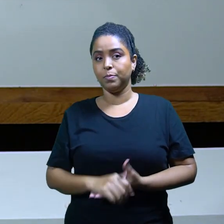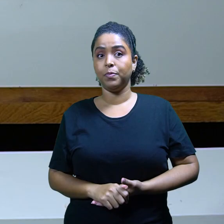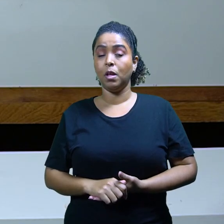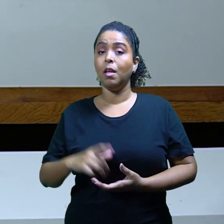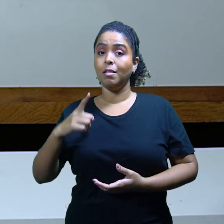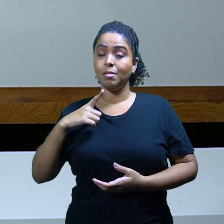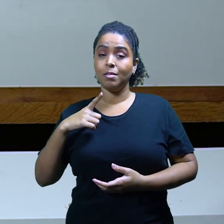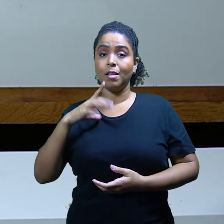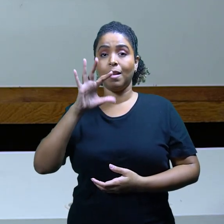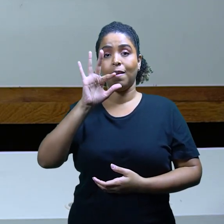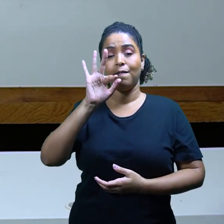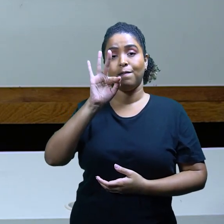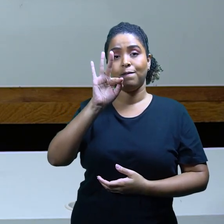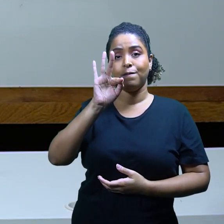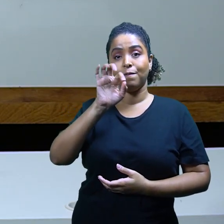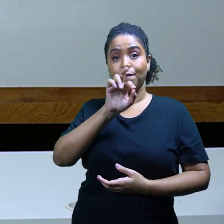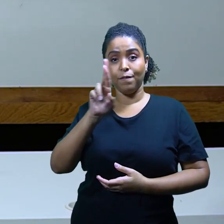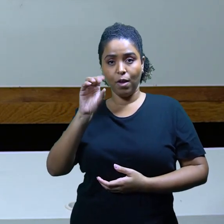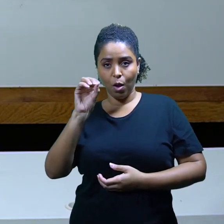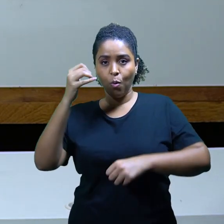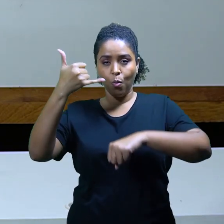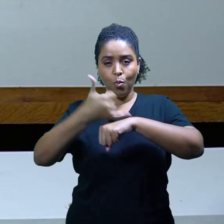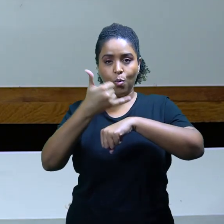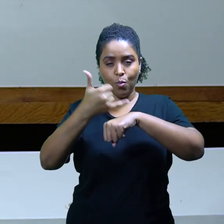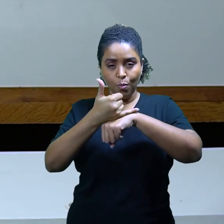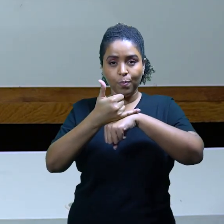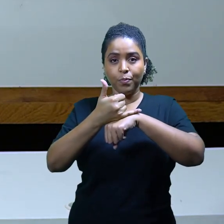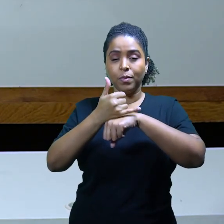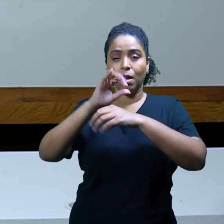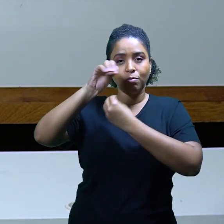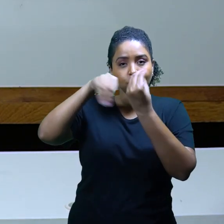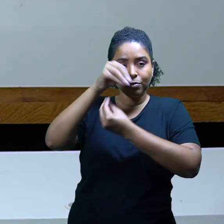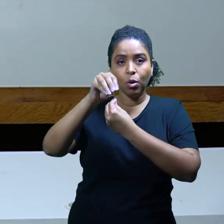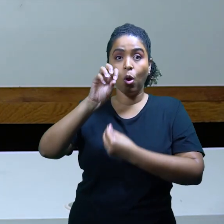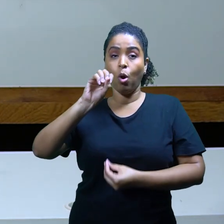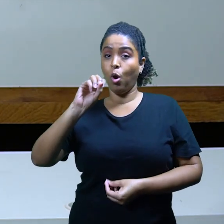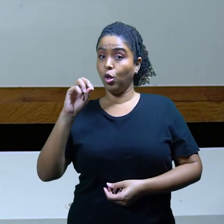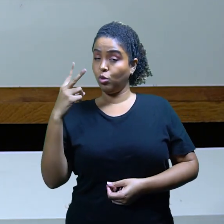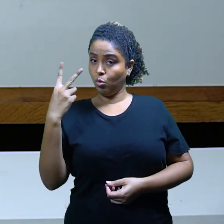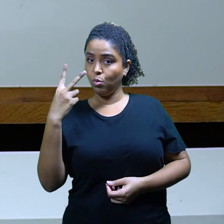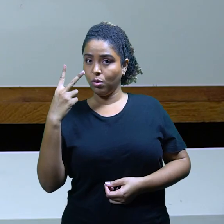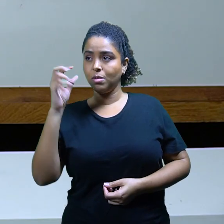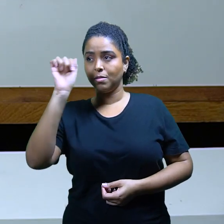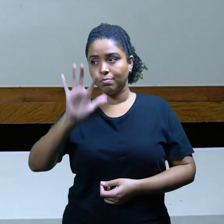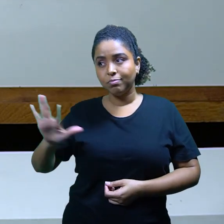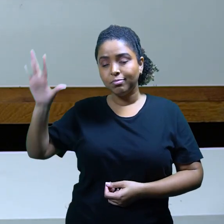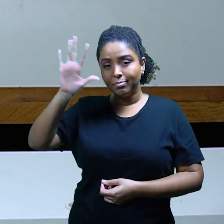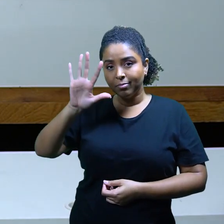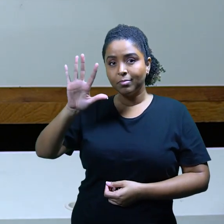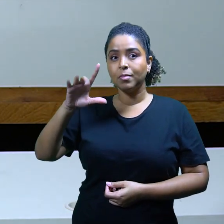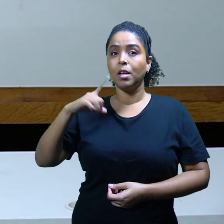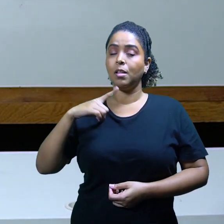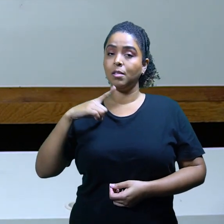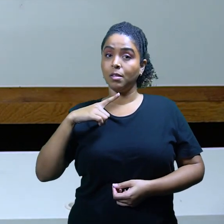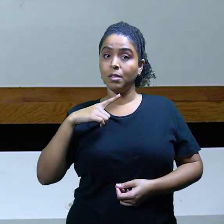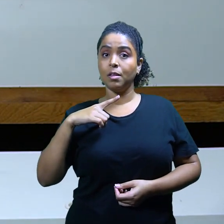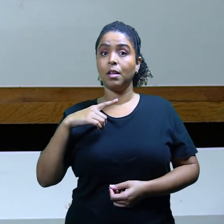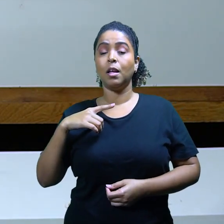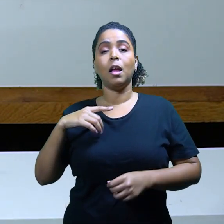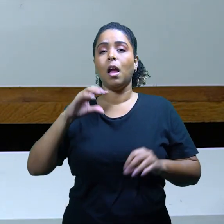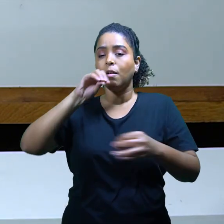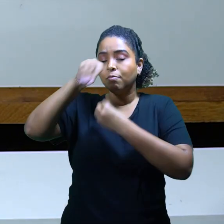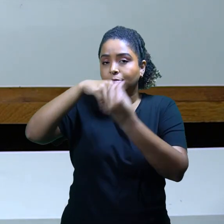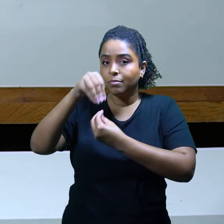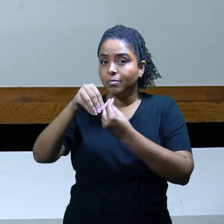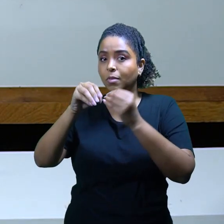perceber. Então, a gente tem o quê? O ferro presente na palha de aço, reagindo com o oxigênio que está presente no ar atmosférico. Quando essa